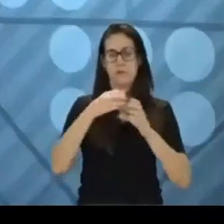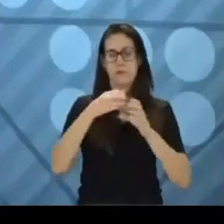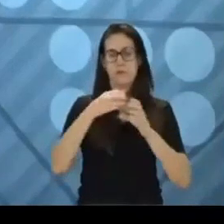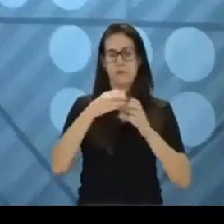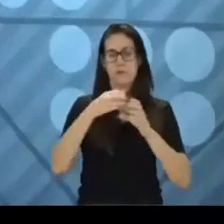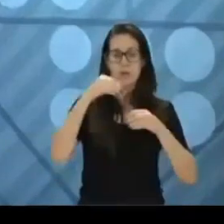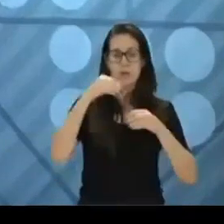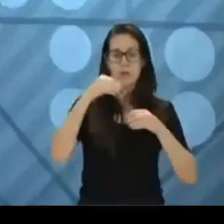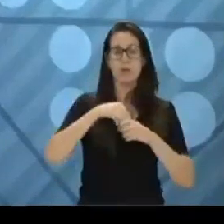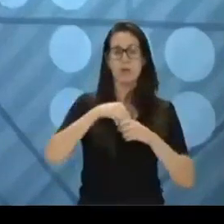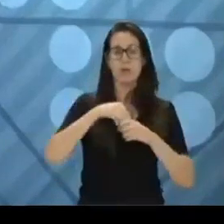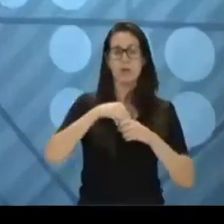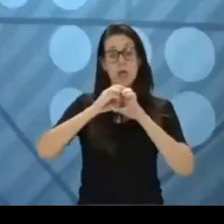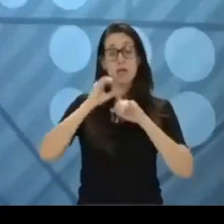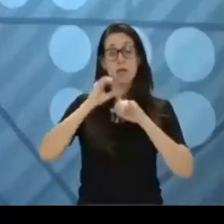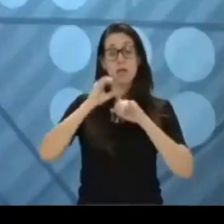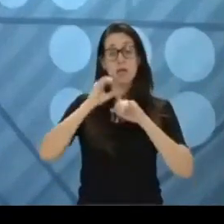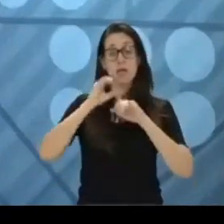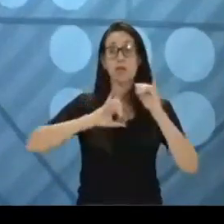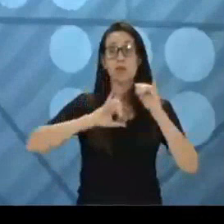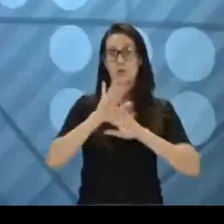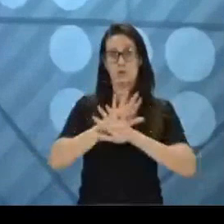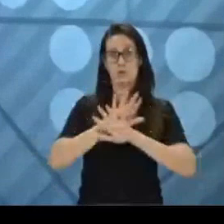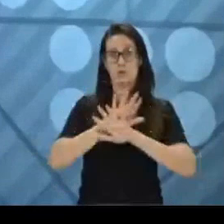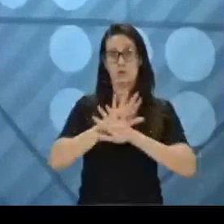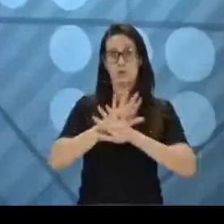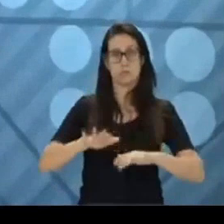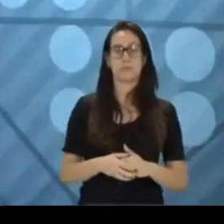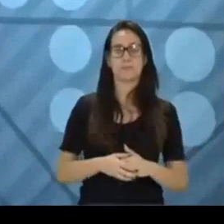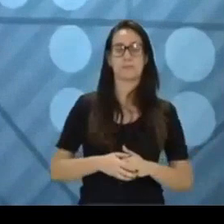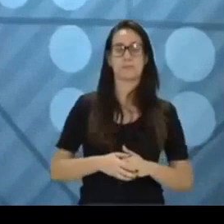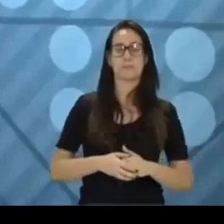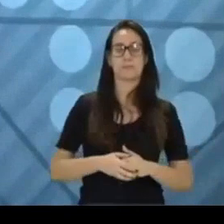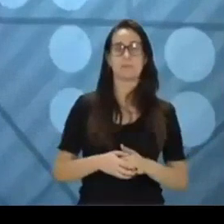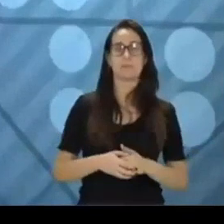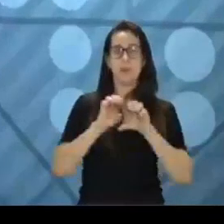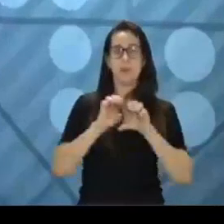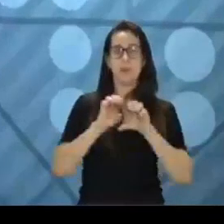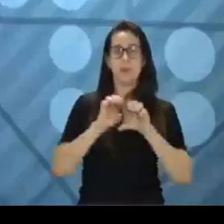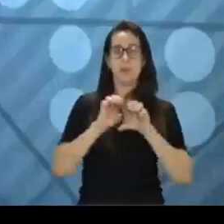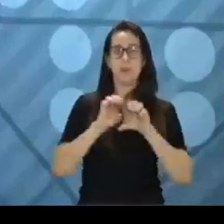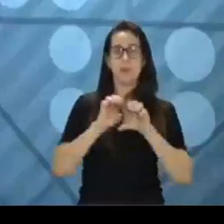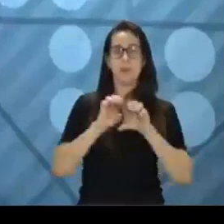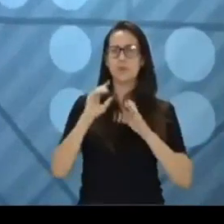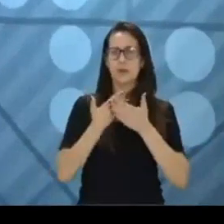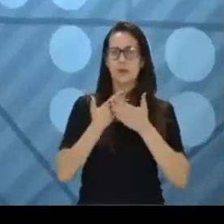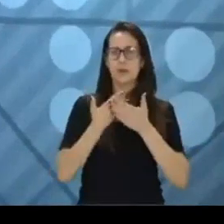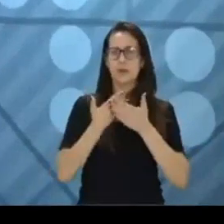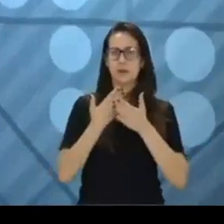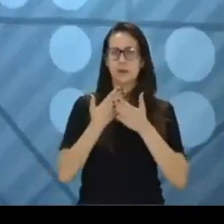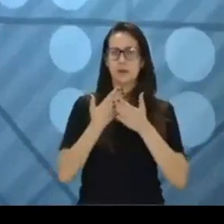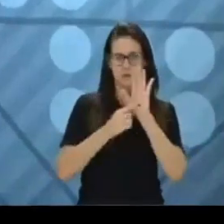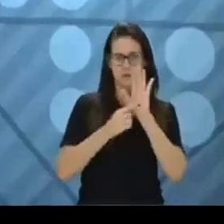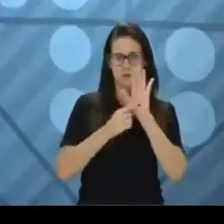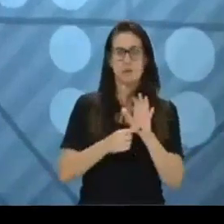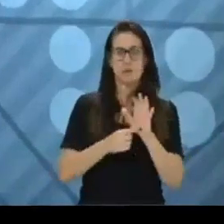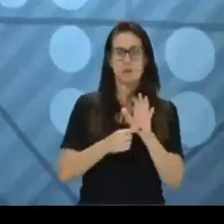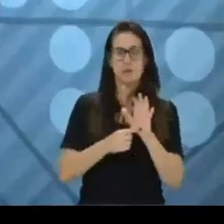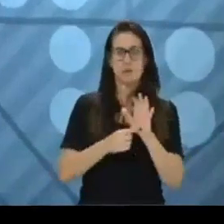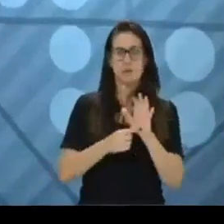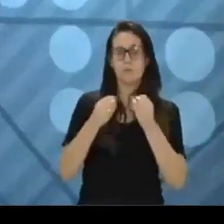em microscopia eletrônica, como foi aquelas que nós observamos na nossa aula, aquelas estruturas que eu apresentei para vocês nas